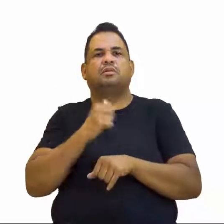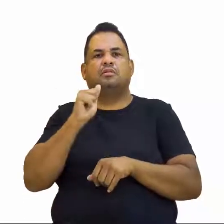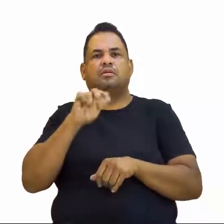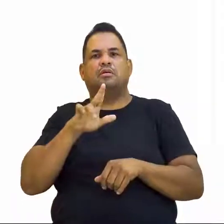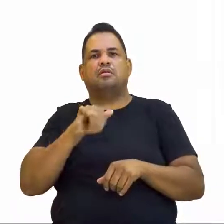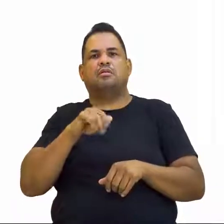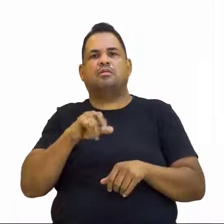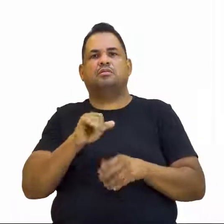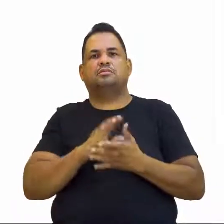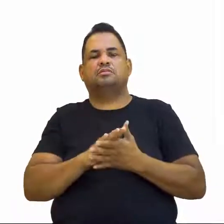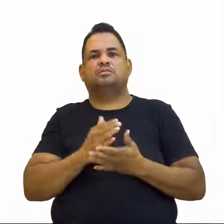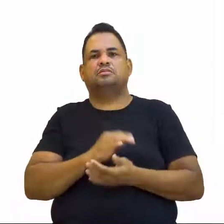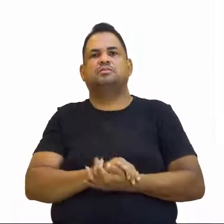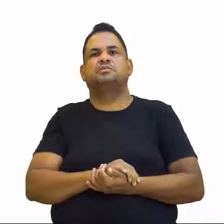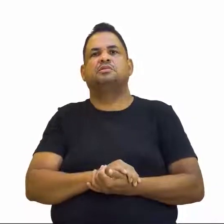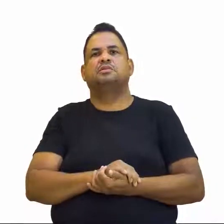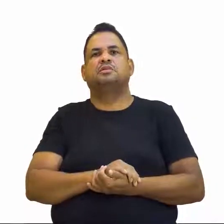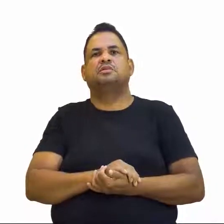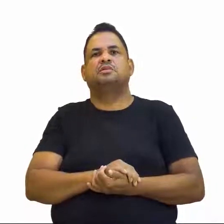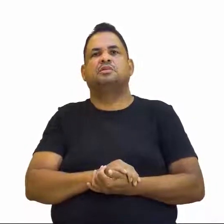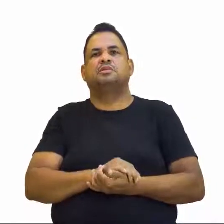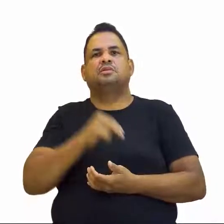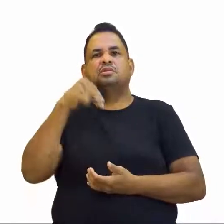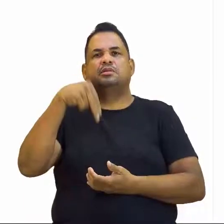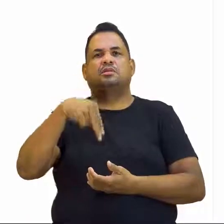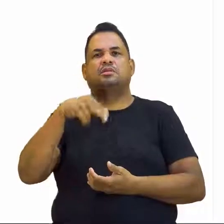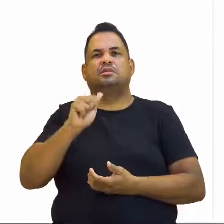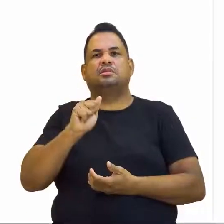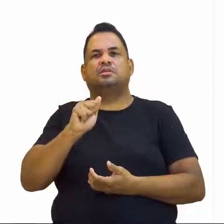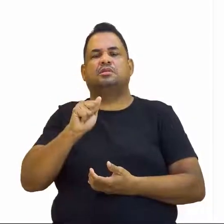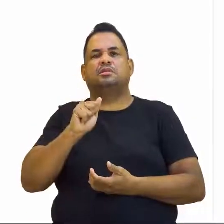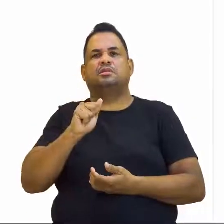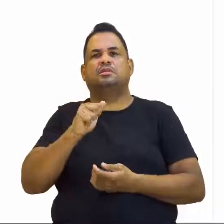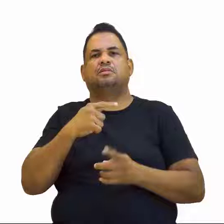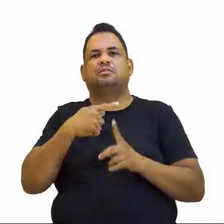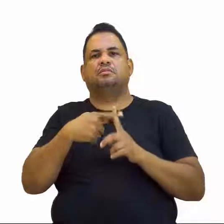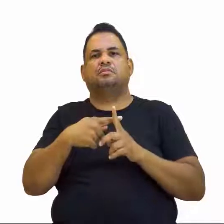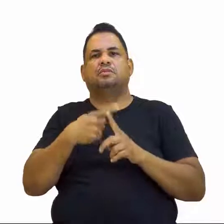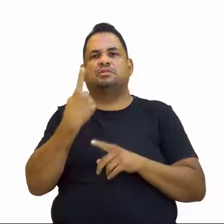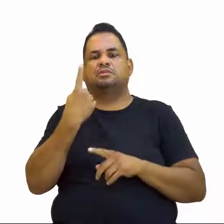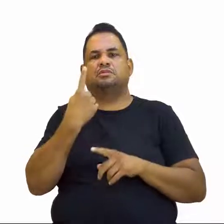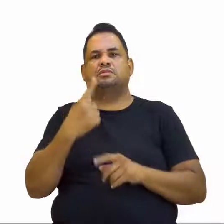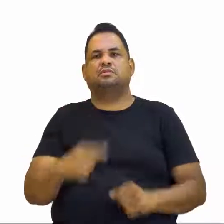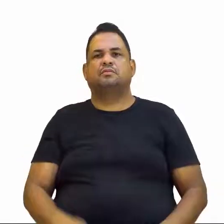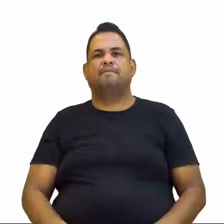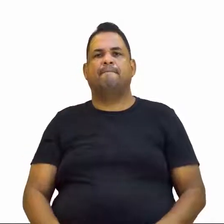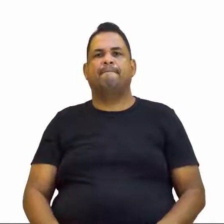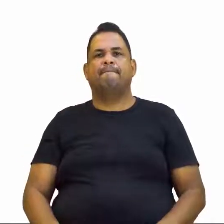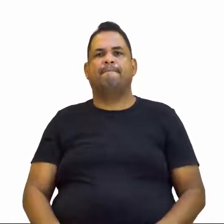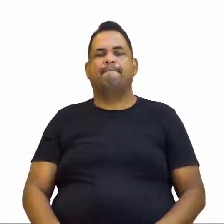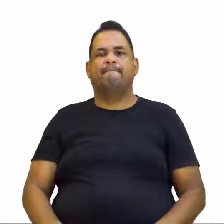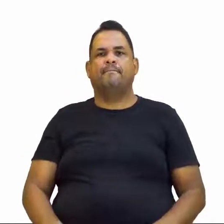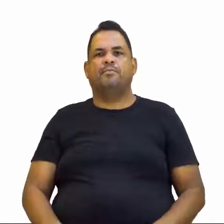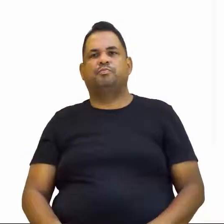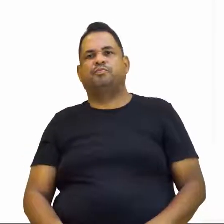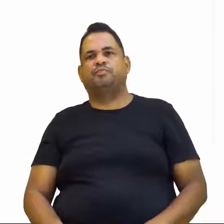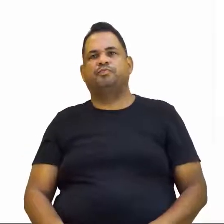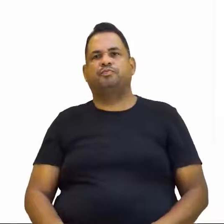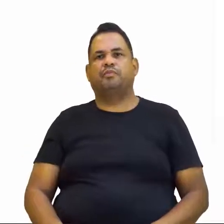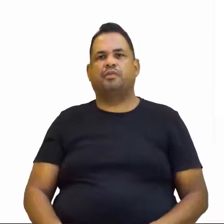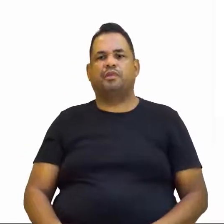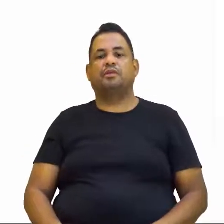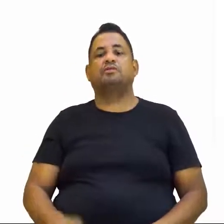Então, o sódio, que é o Na, ele vai ter carga igual a mais 1. Correndo de novo na